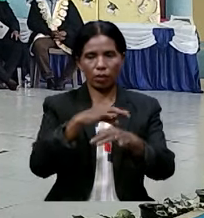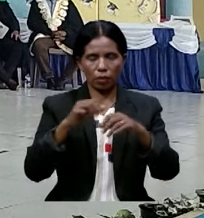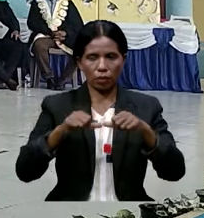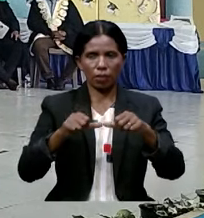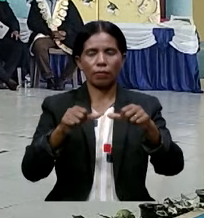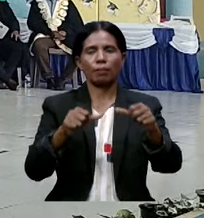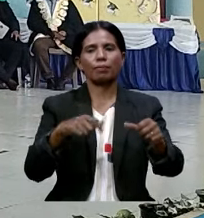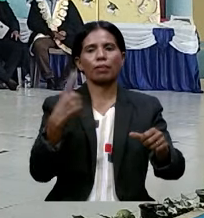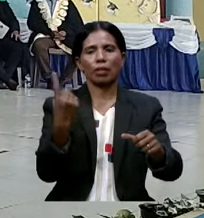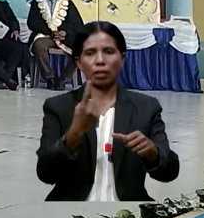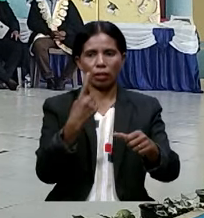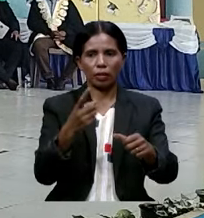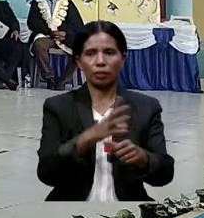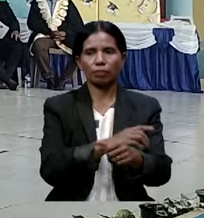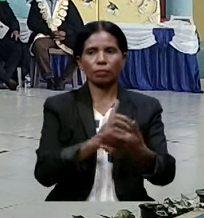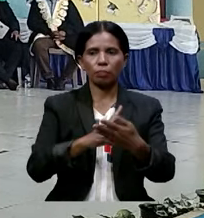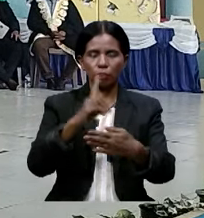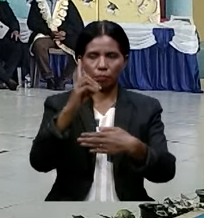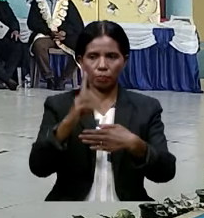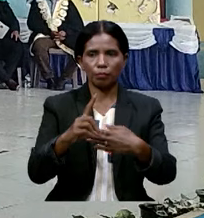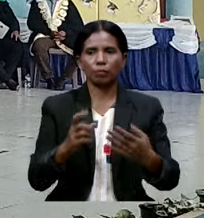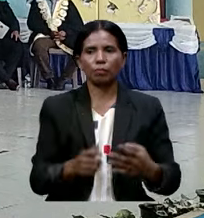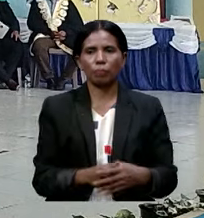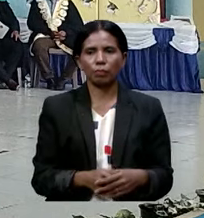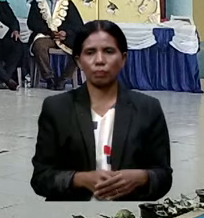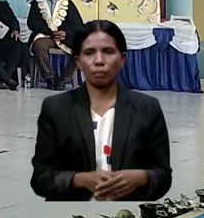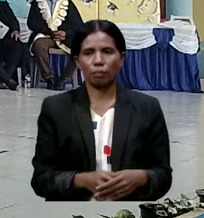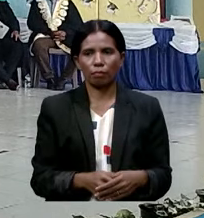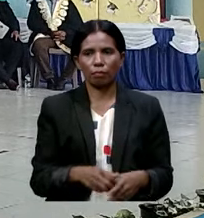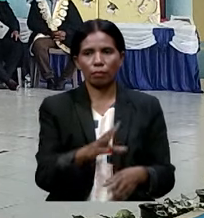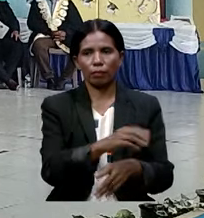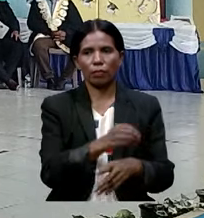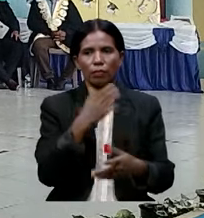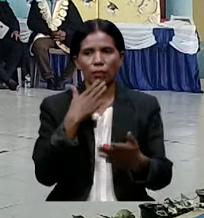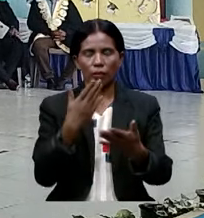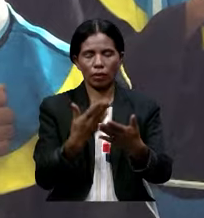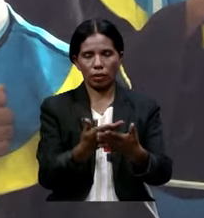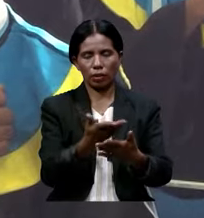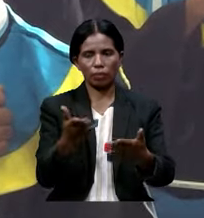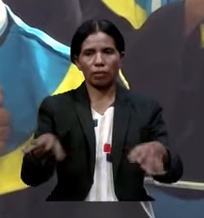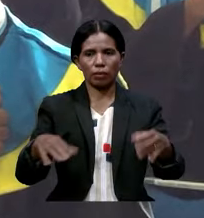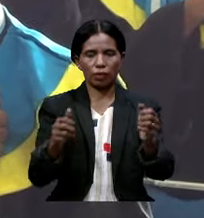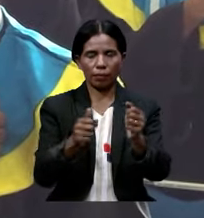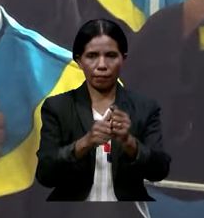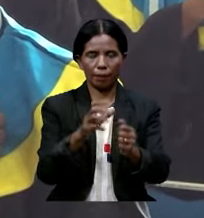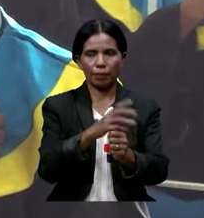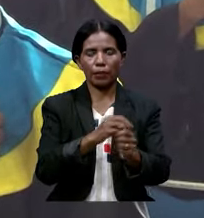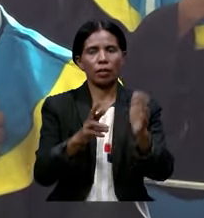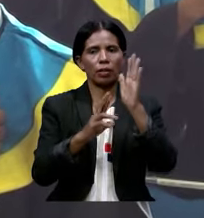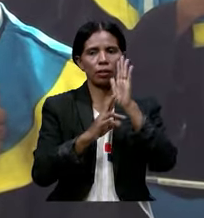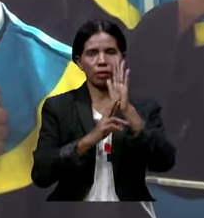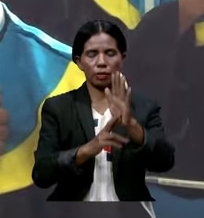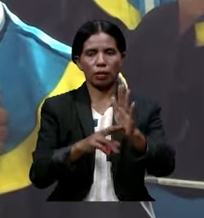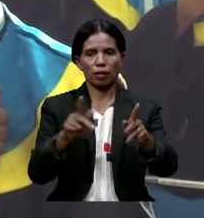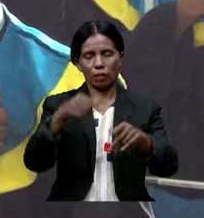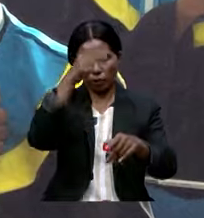aprendizagem no desenvolvimento. Your education is one of your richest treasures. Entretanto, o representante